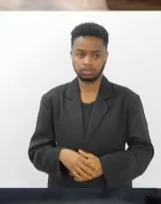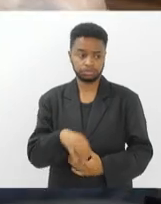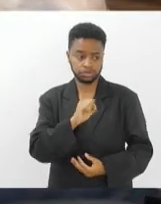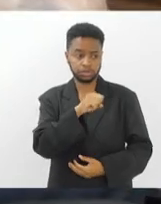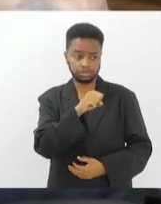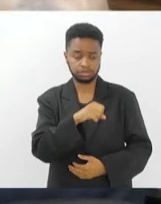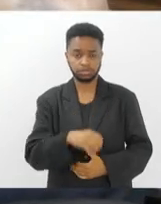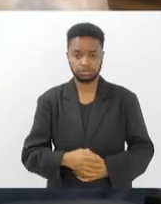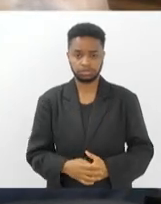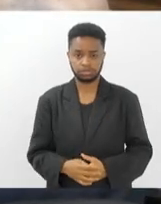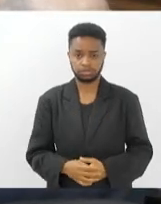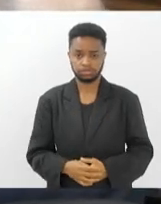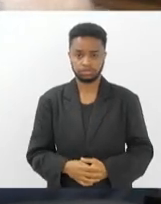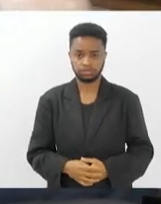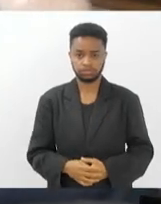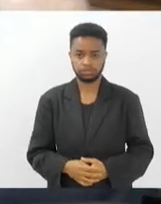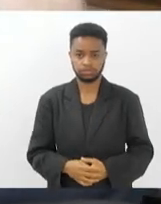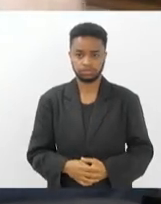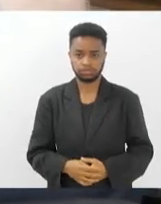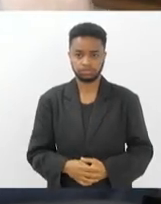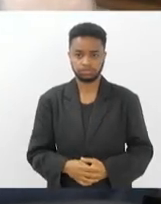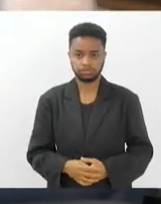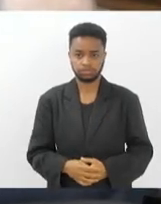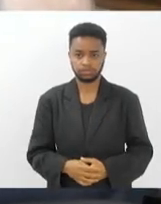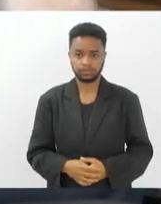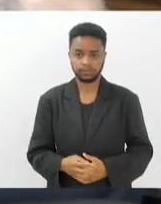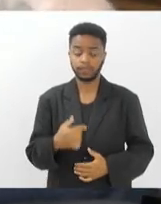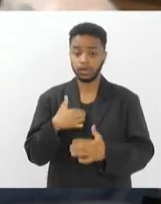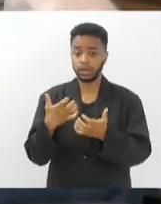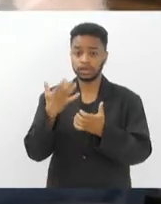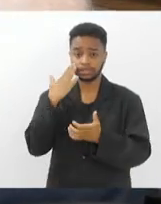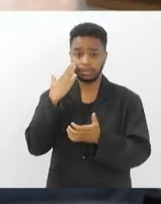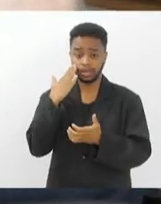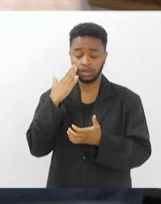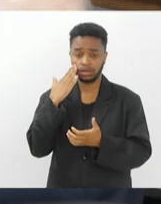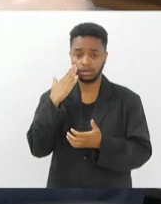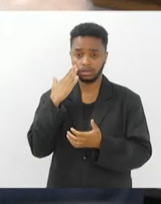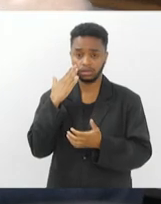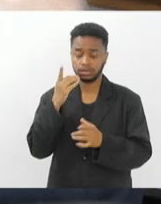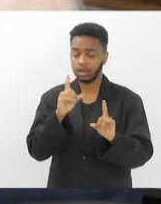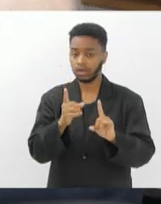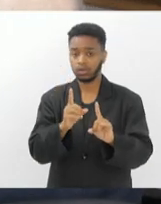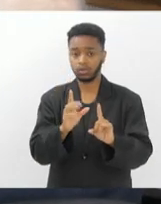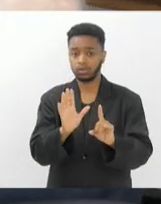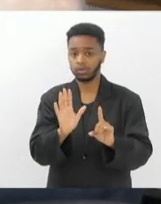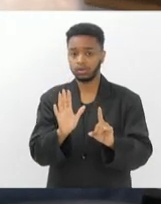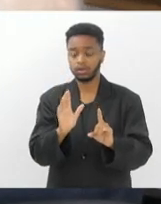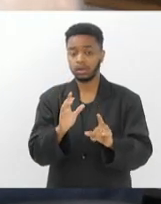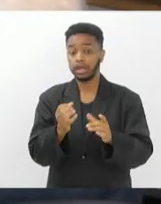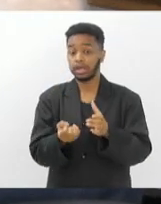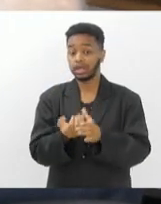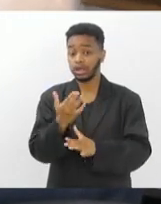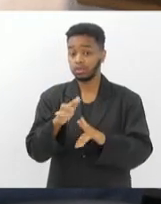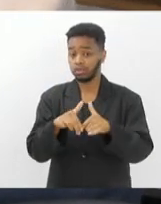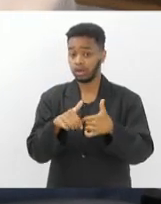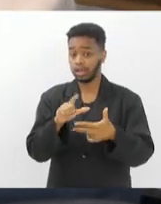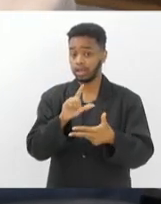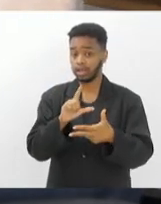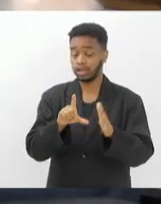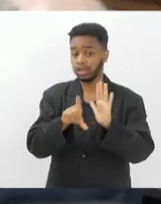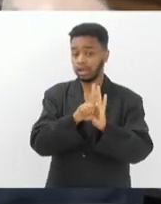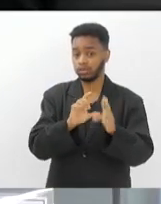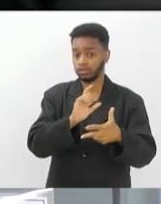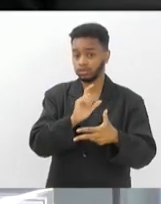Sim. Não, não é. É misto. Não, isso é decisivo. Não. Está criado por uma lei do